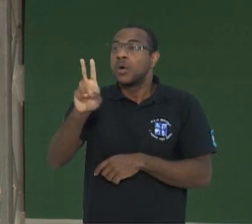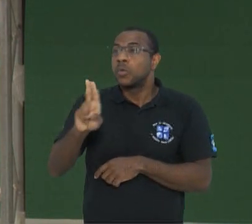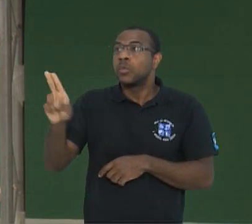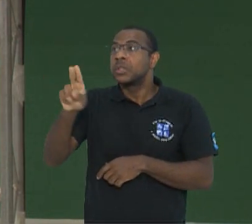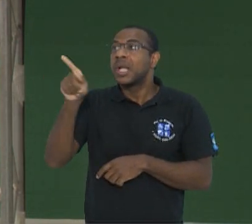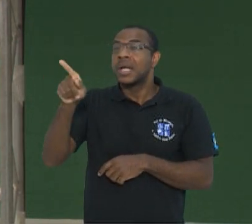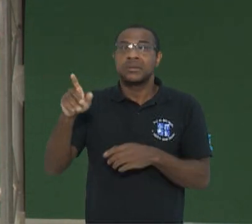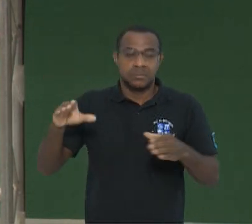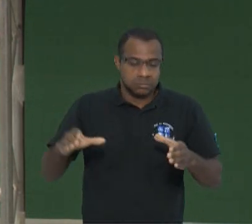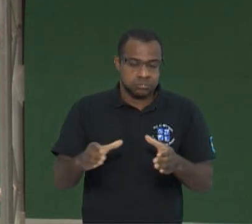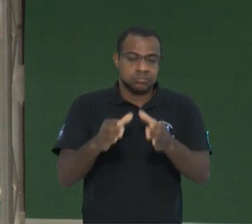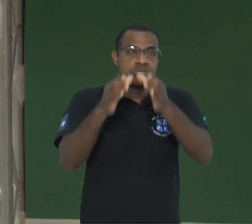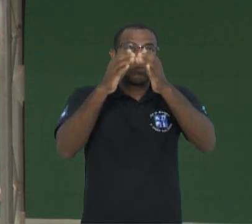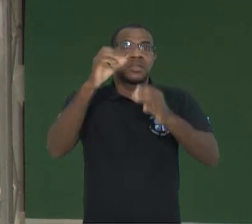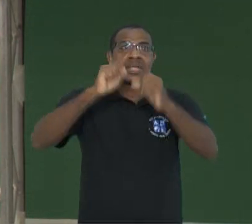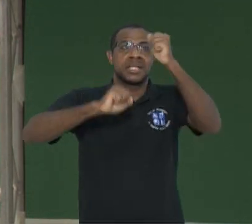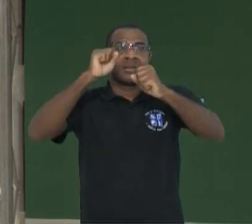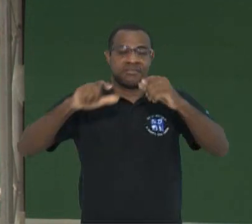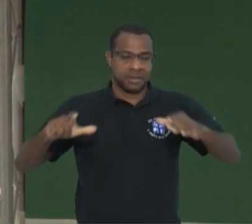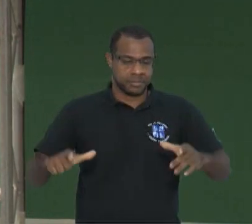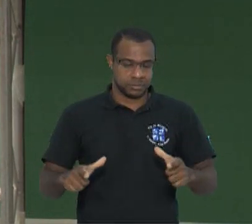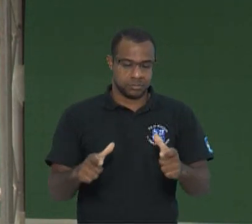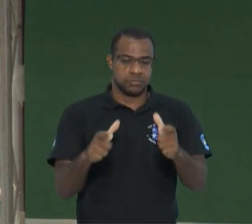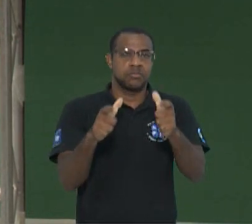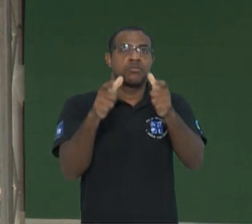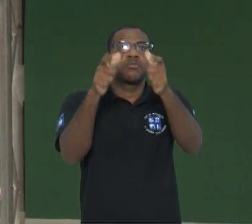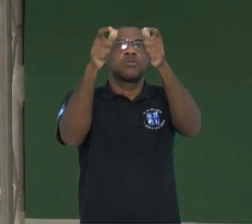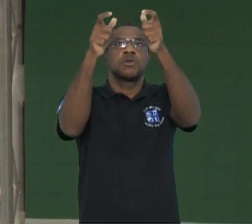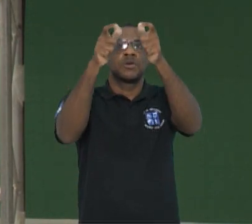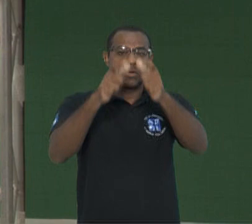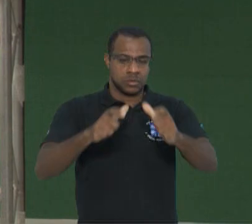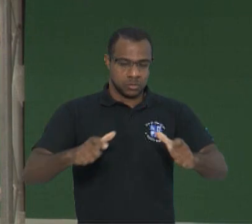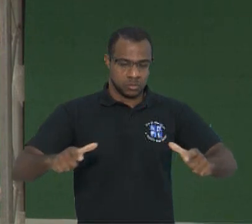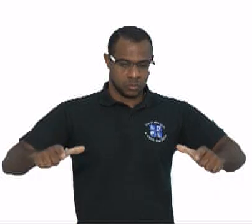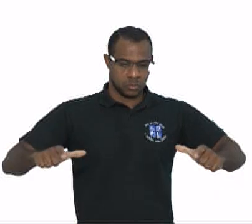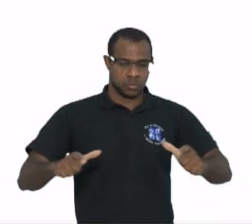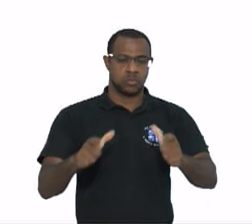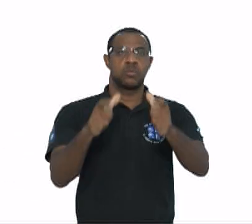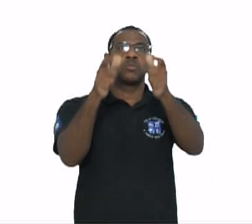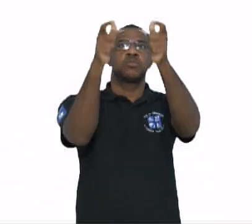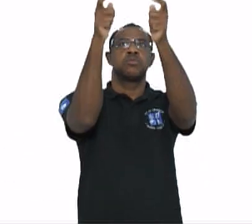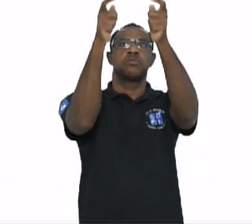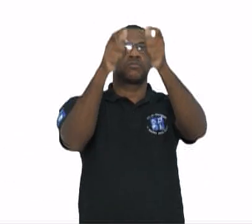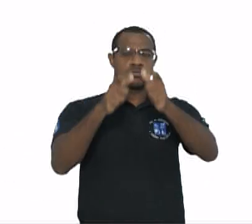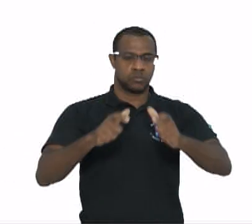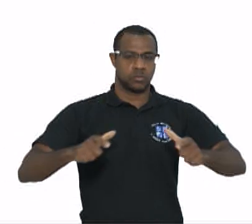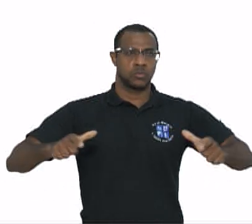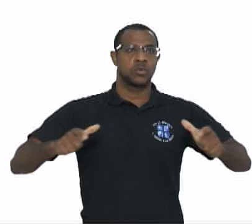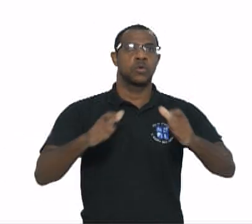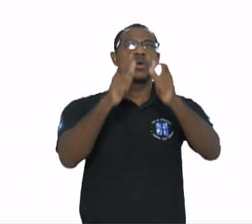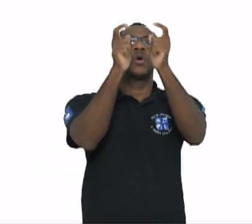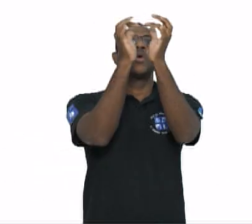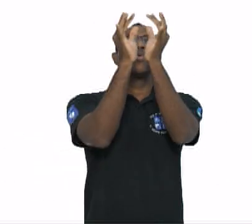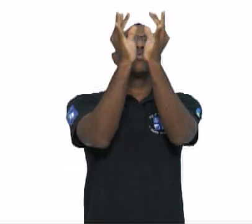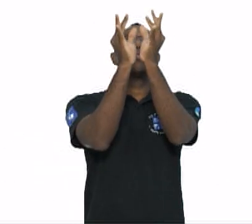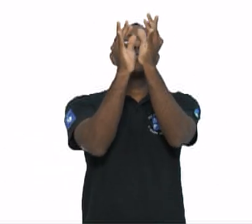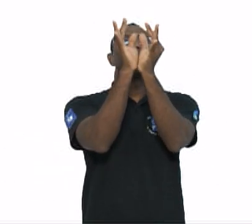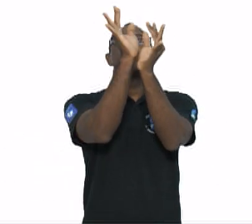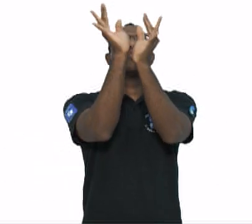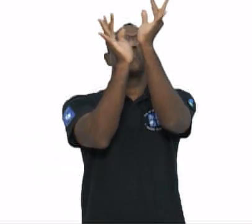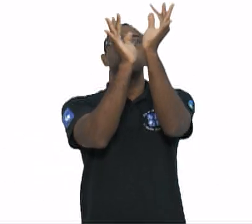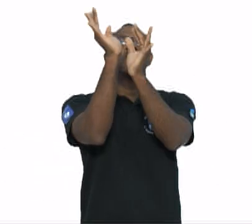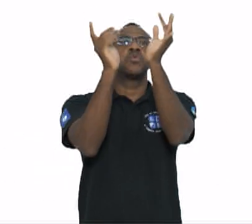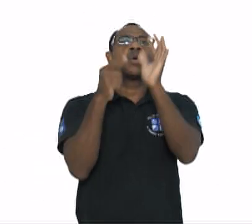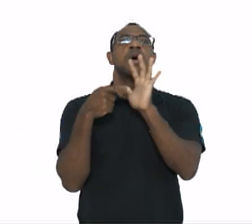usinas são hipérboles. Vejam, aqui eu trouxe para vocês, então, um modelo de